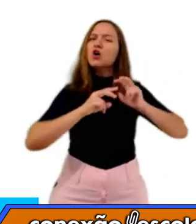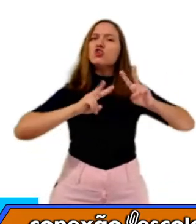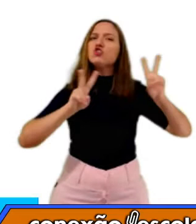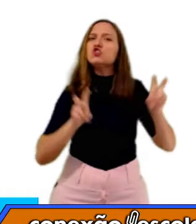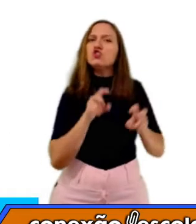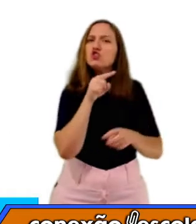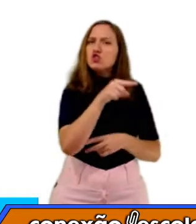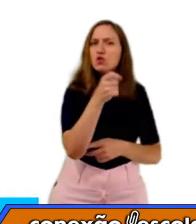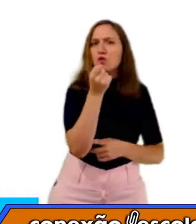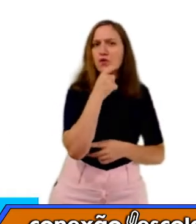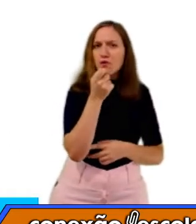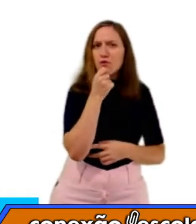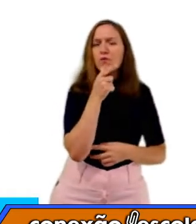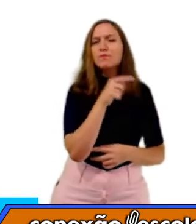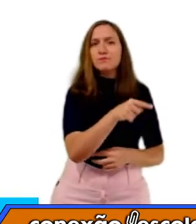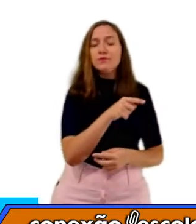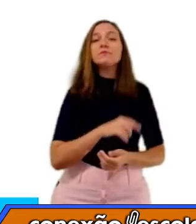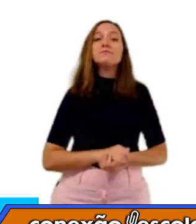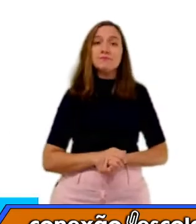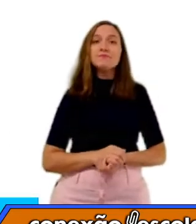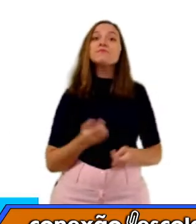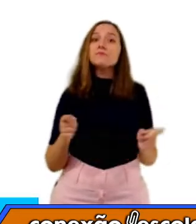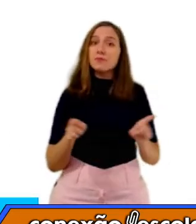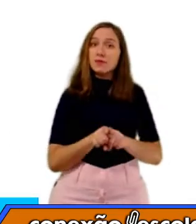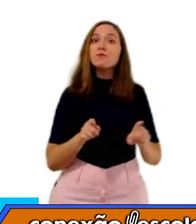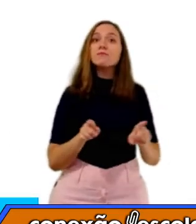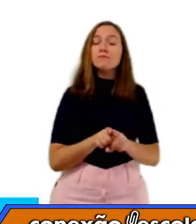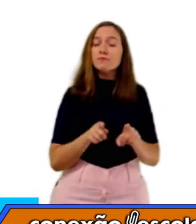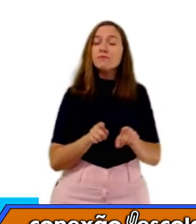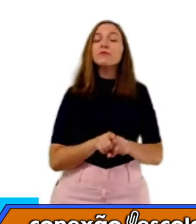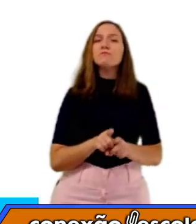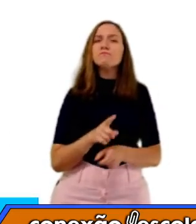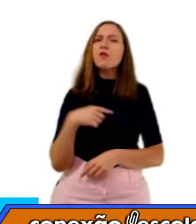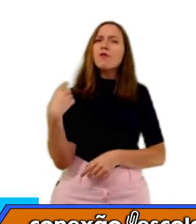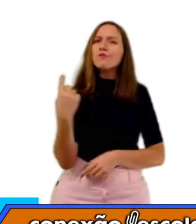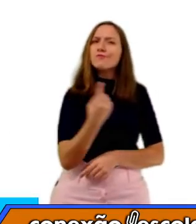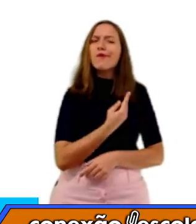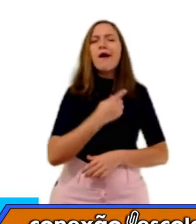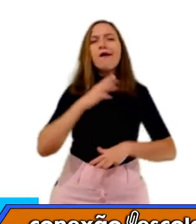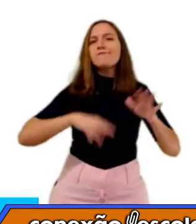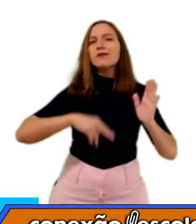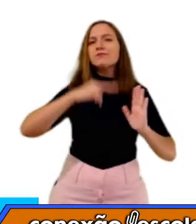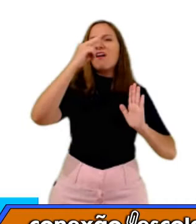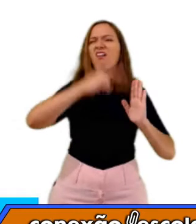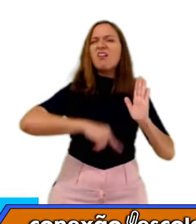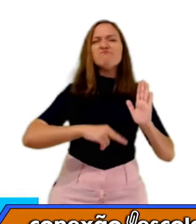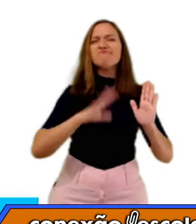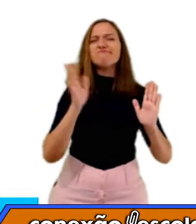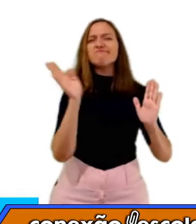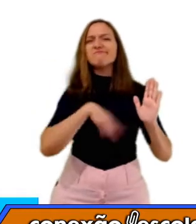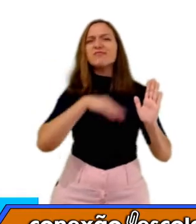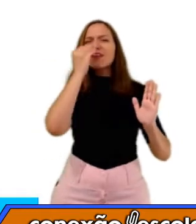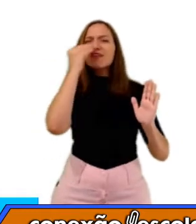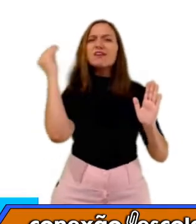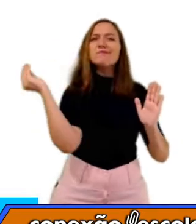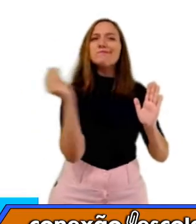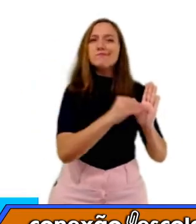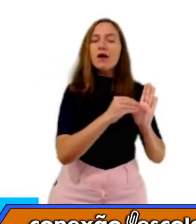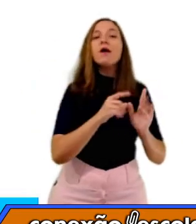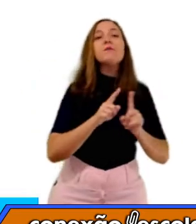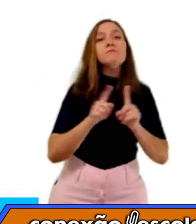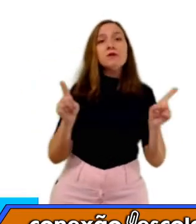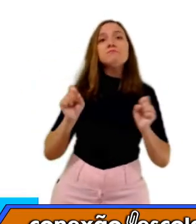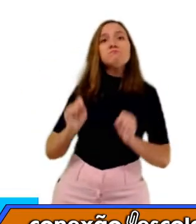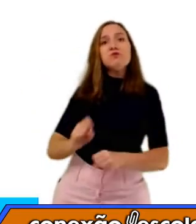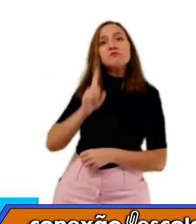aquele medicamento. E muitas das vezes, nós deixamos de ler a bula e nos colocamos, às vezes,